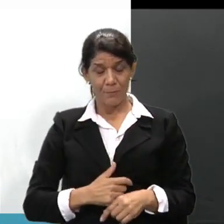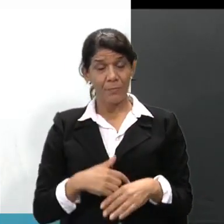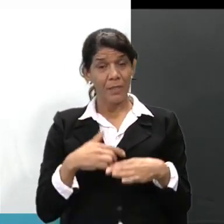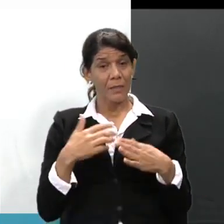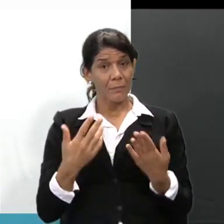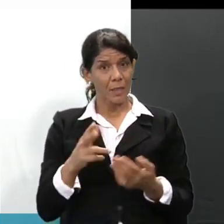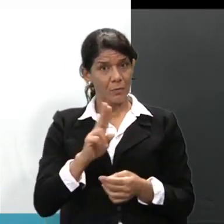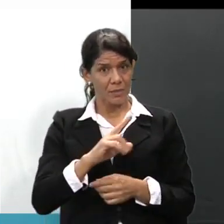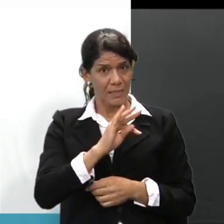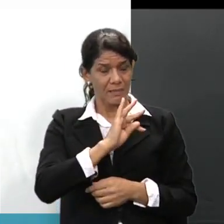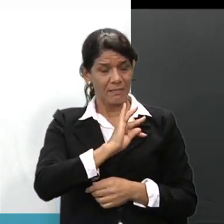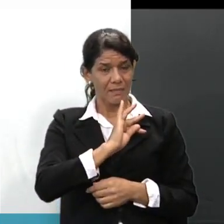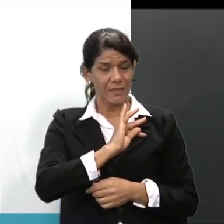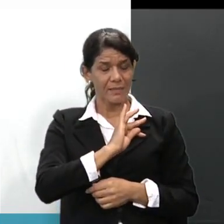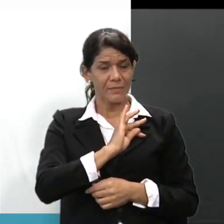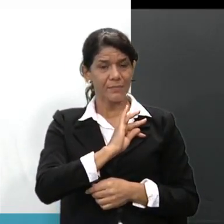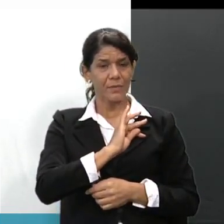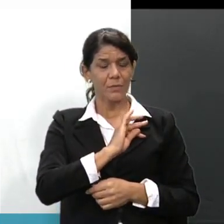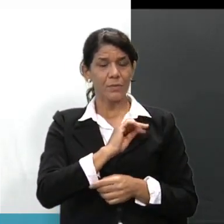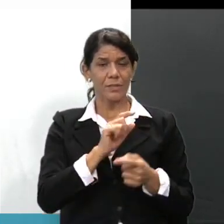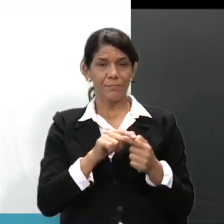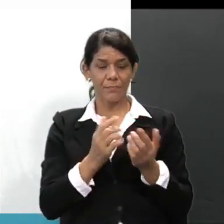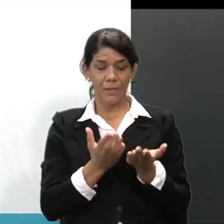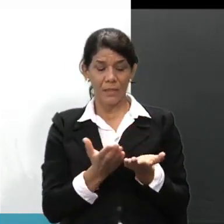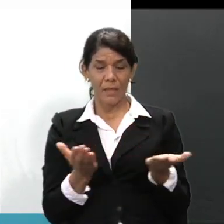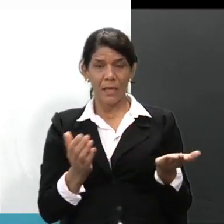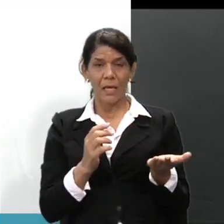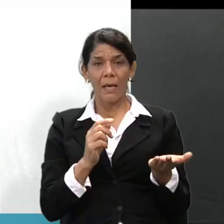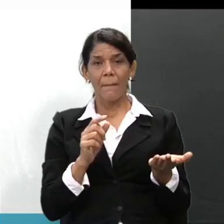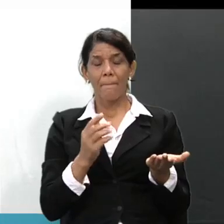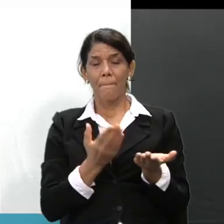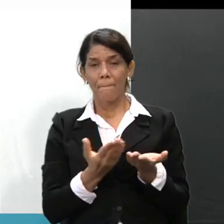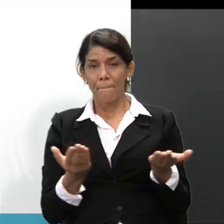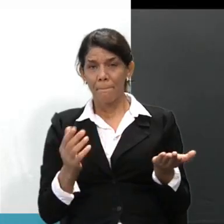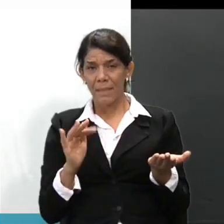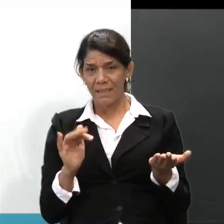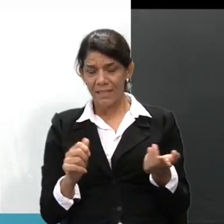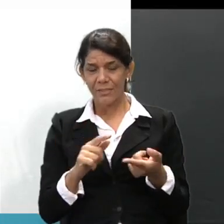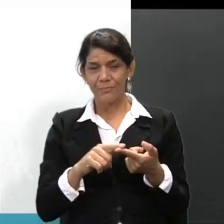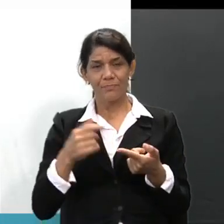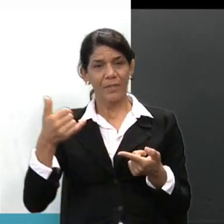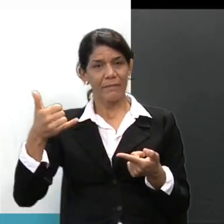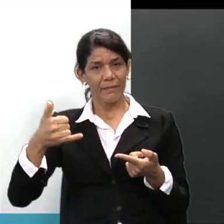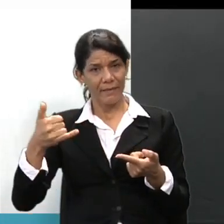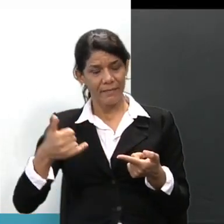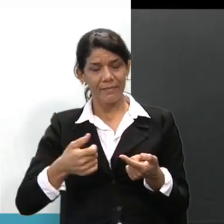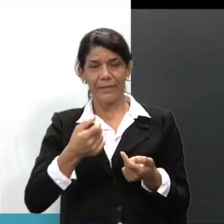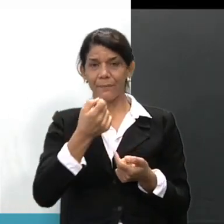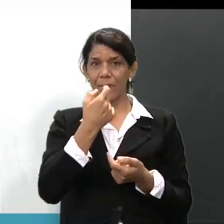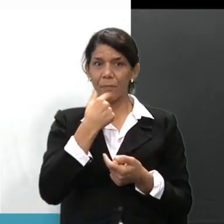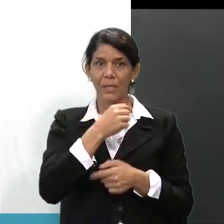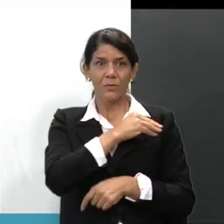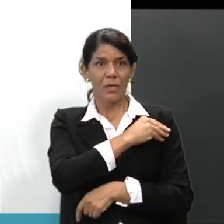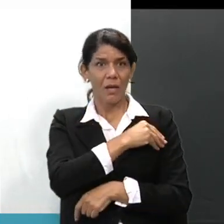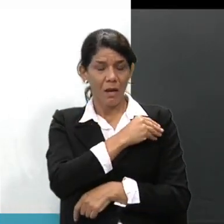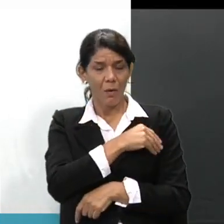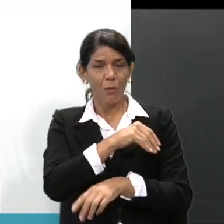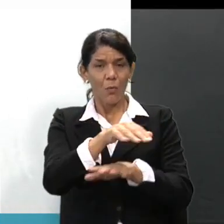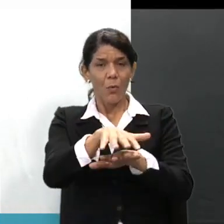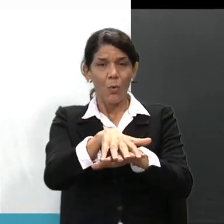essas técnicas, nós vamos utilizar bandeja, caneta, medicamento prescrito, álcool,